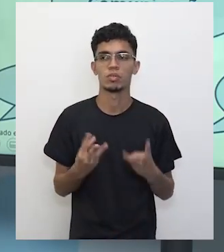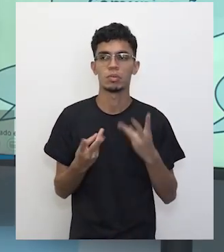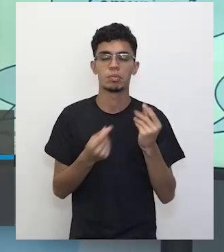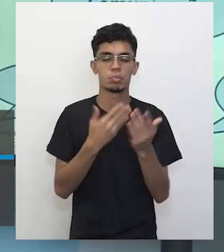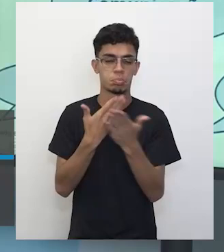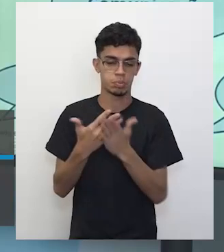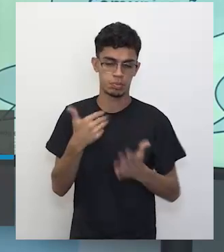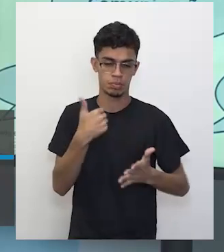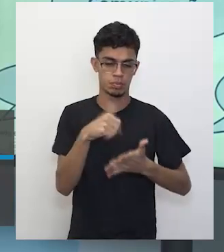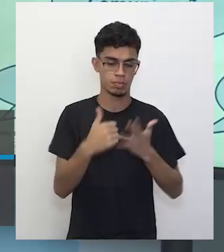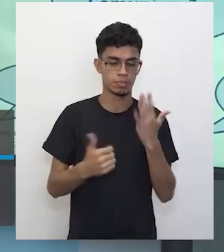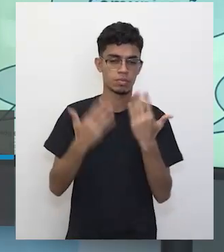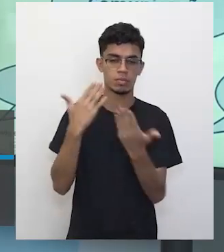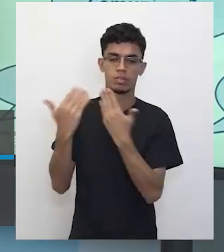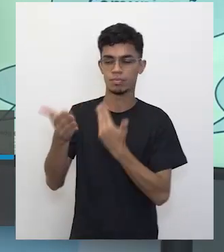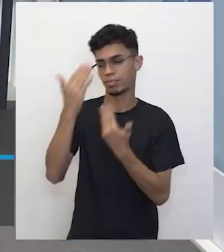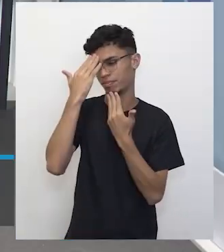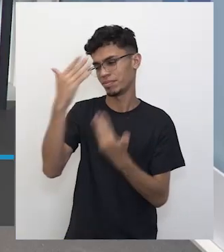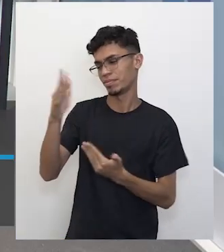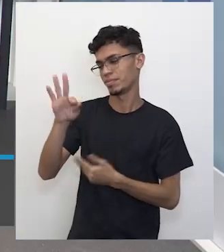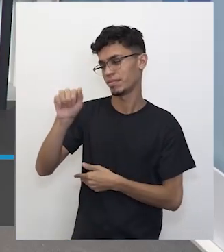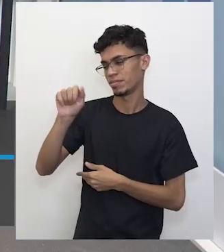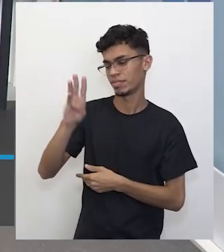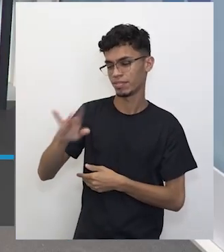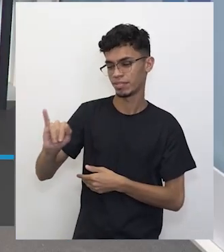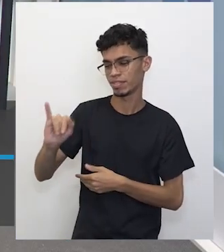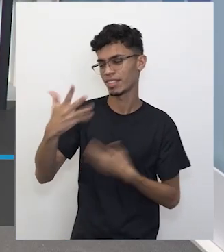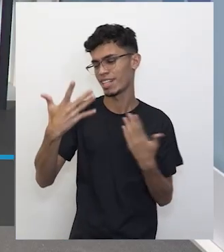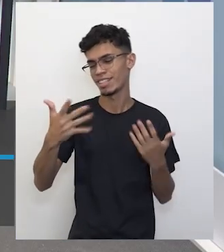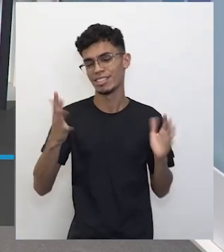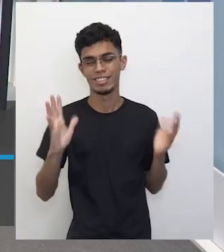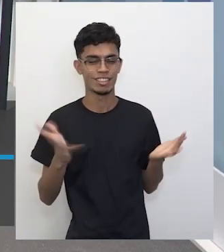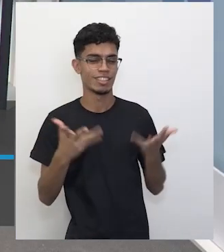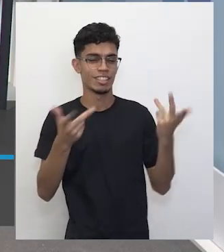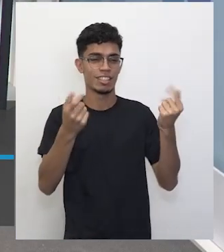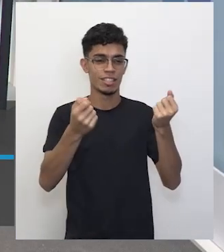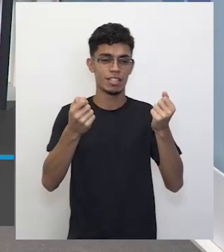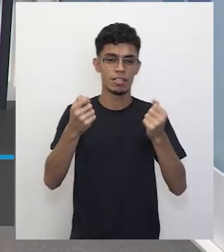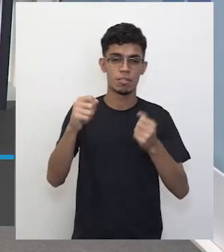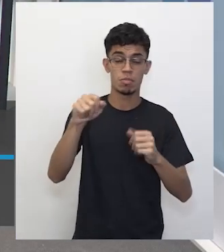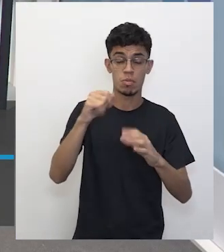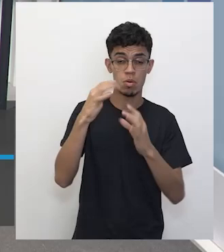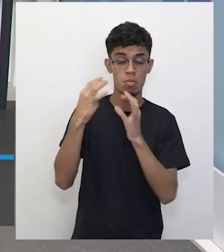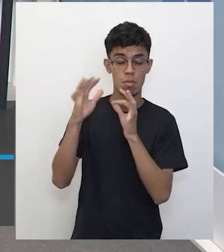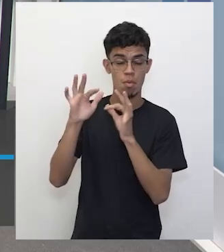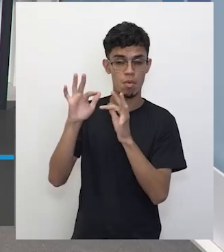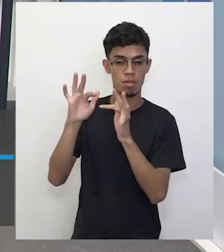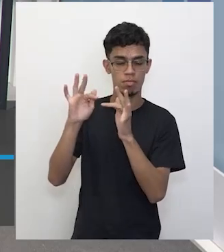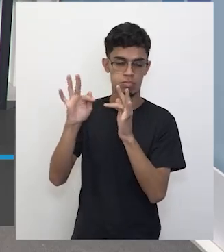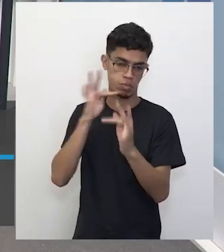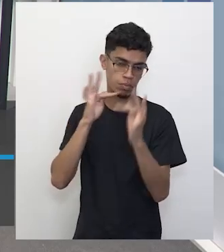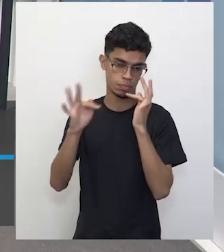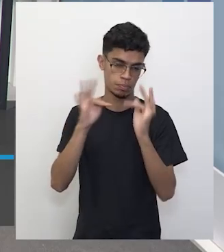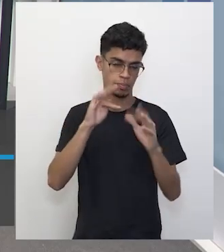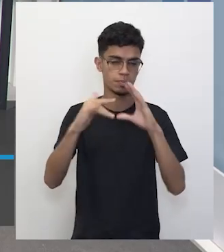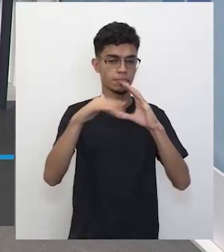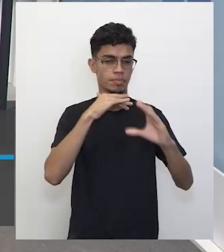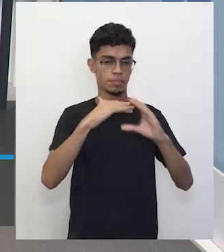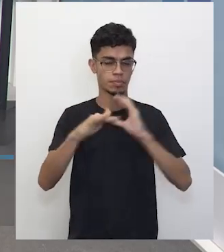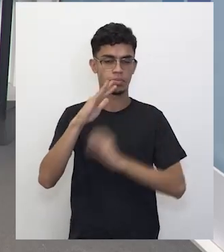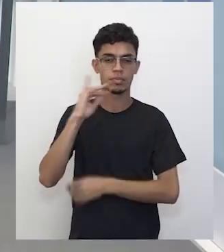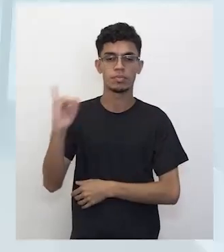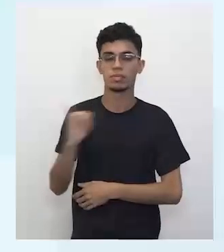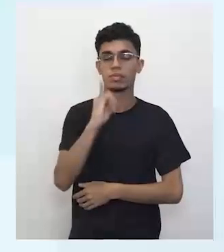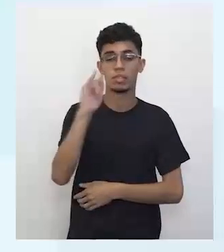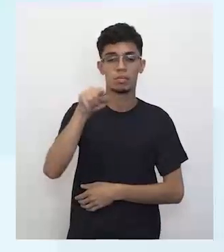a nossa forma de nos comunicar. Obrigada, Fabi. Sempre arrasando. Não esqueça de dar o feedback aí no QR Code, né? Sempre importante.